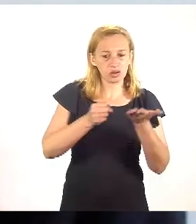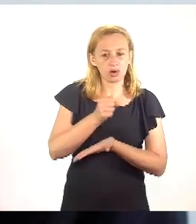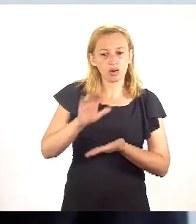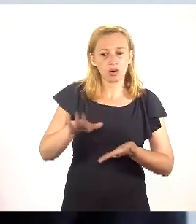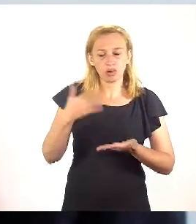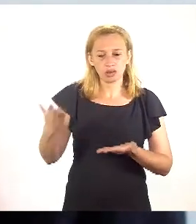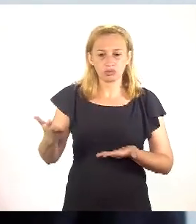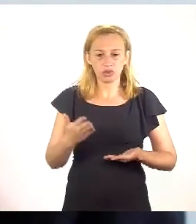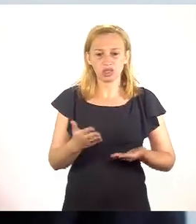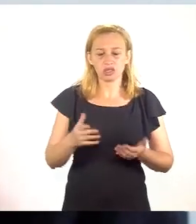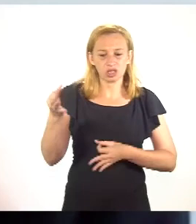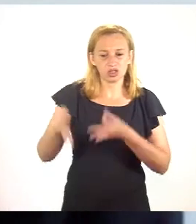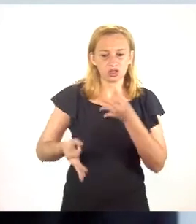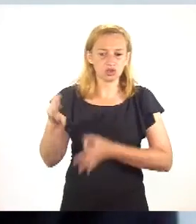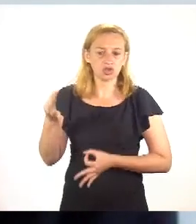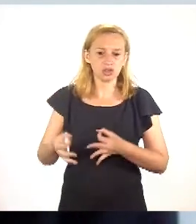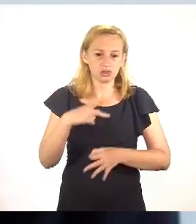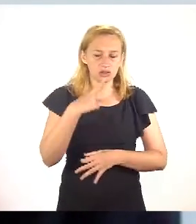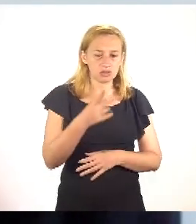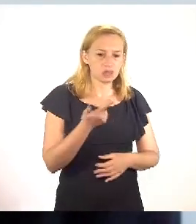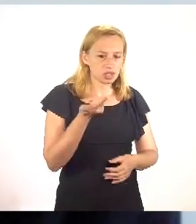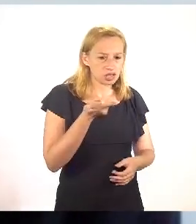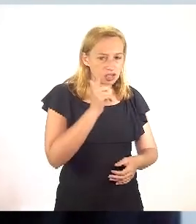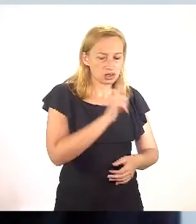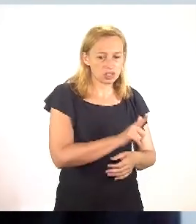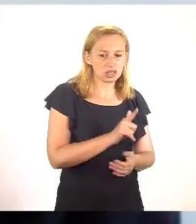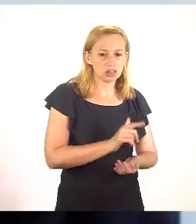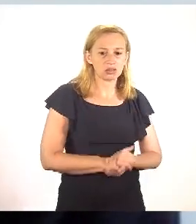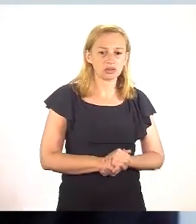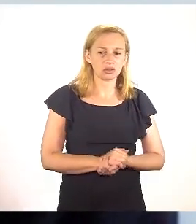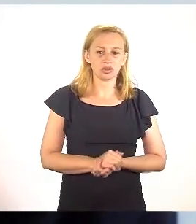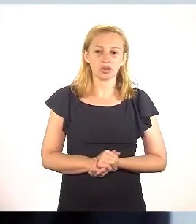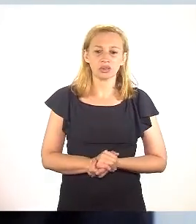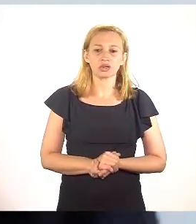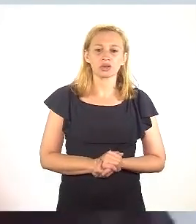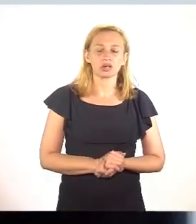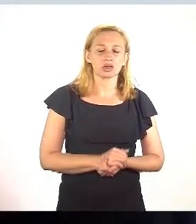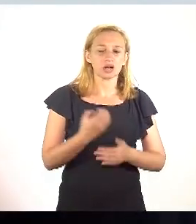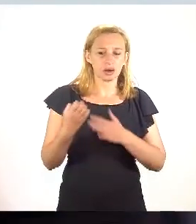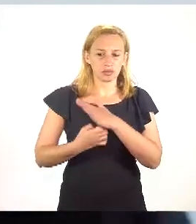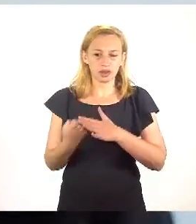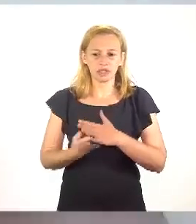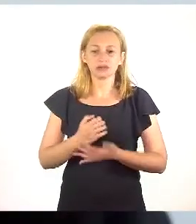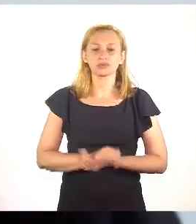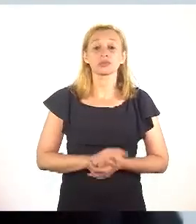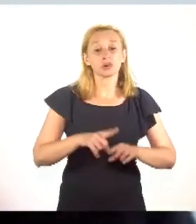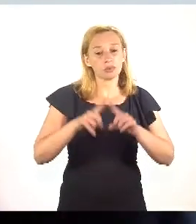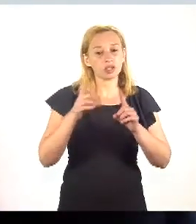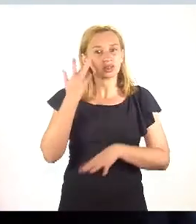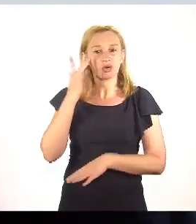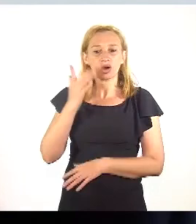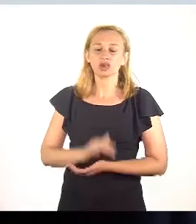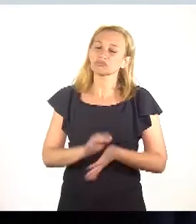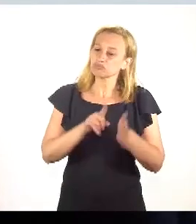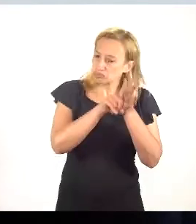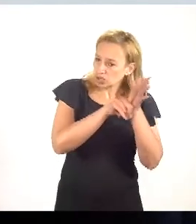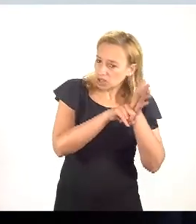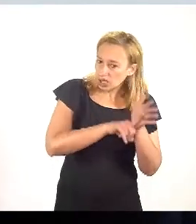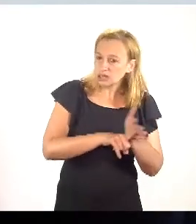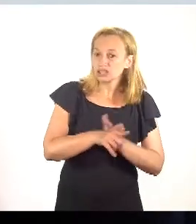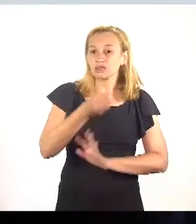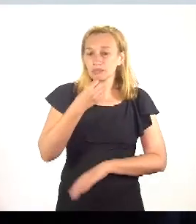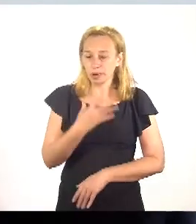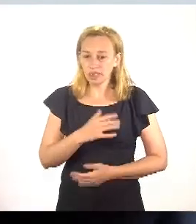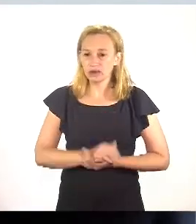estabeleceu para dar esse ganho desse pleito à concessionária. Então, mas eu acho que deve ser analisado bem